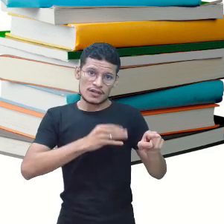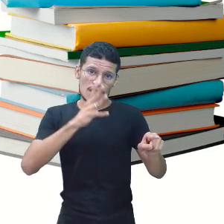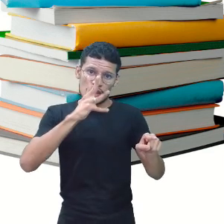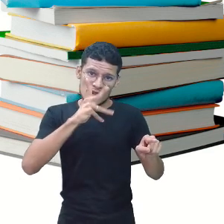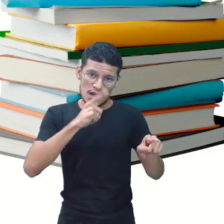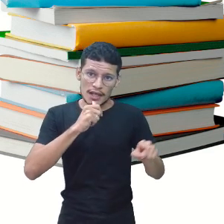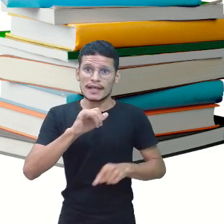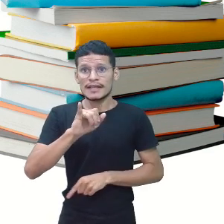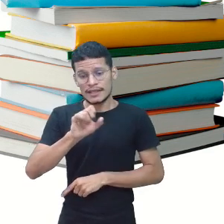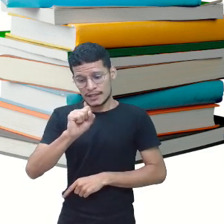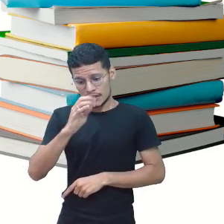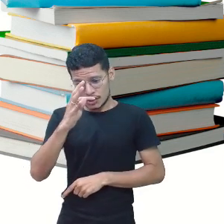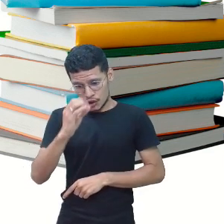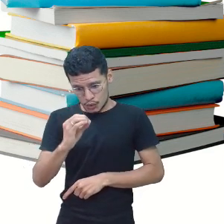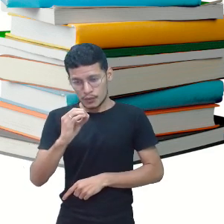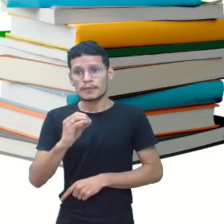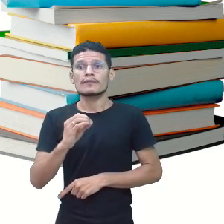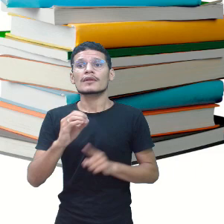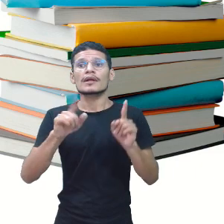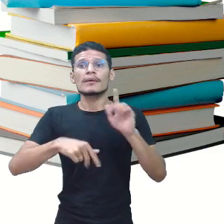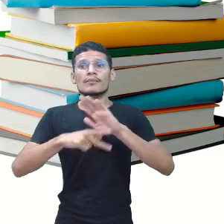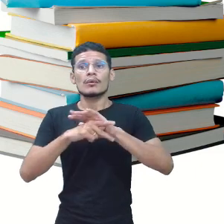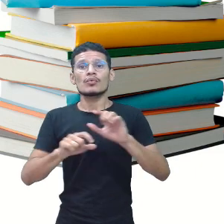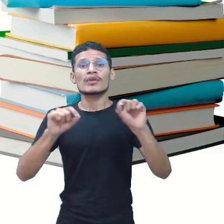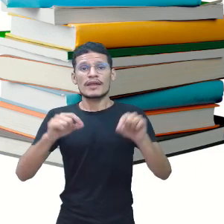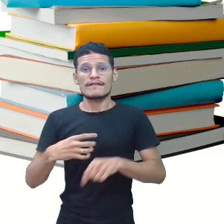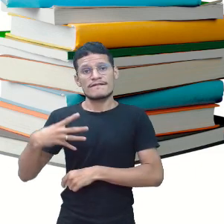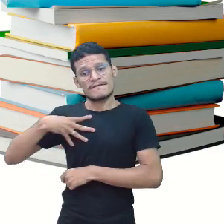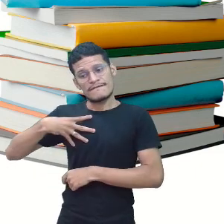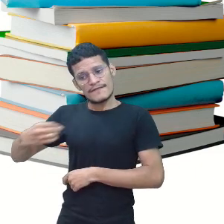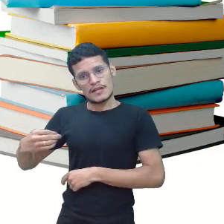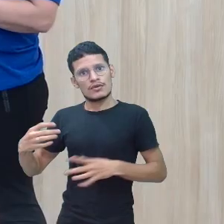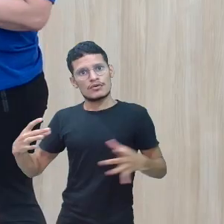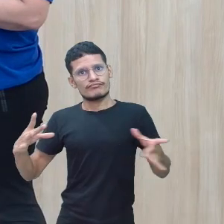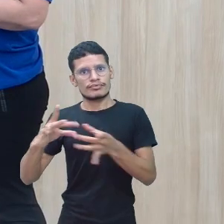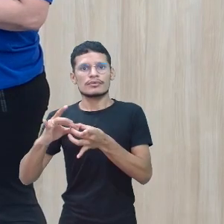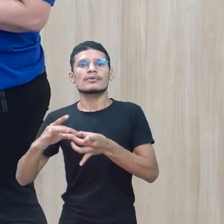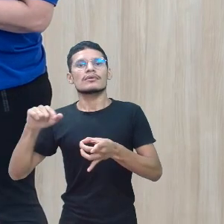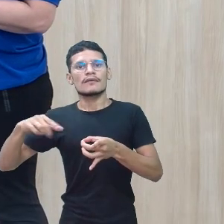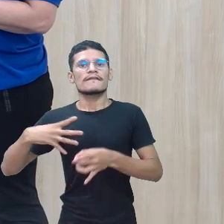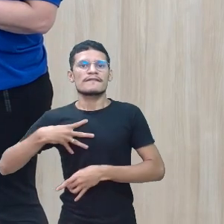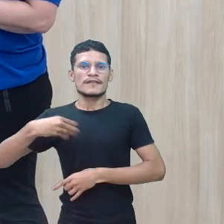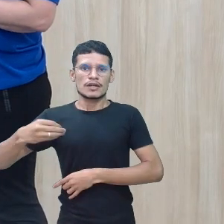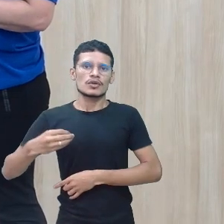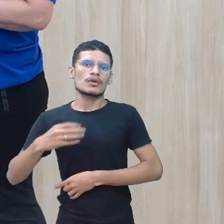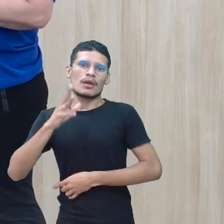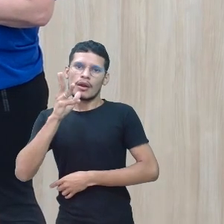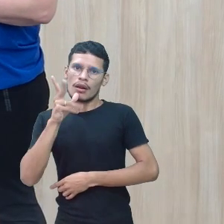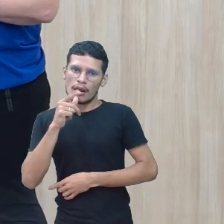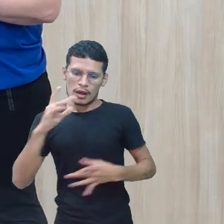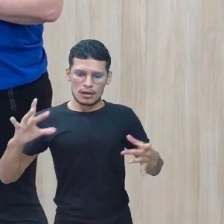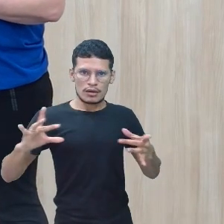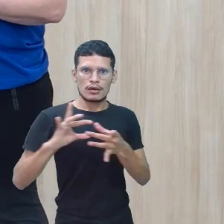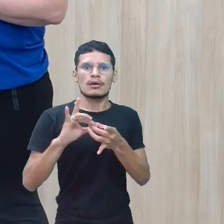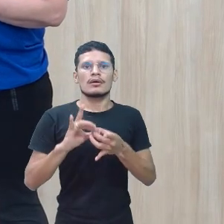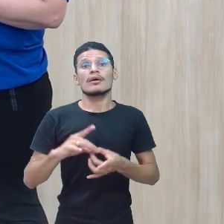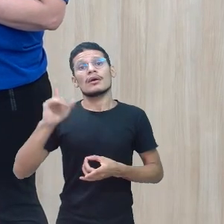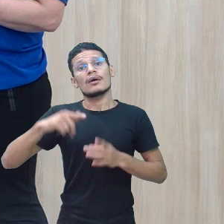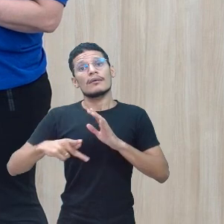Isto, o filho está demorando. Então, essa palavra aí, né, esse pronome, é